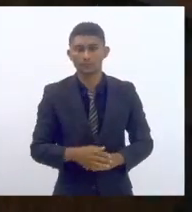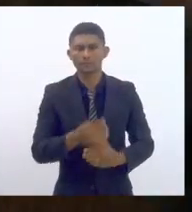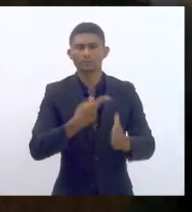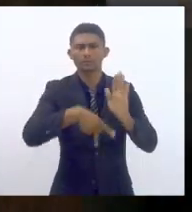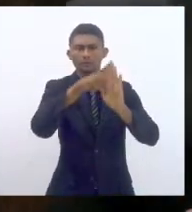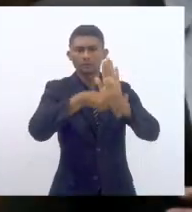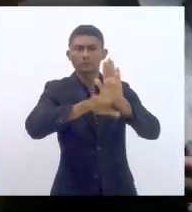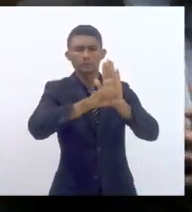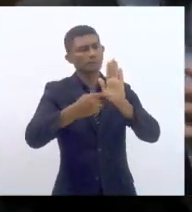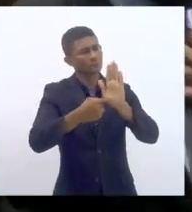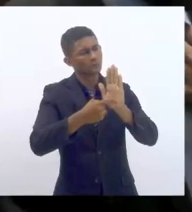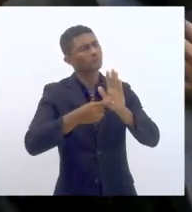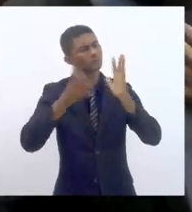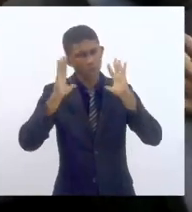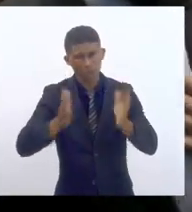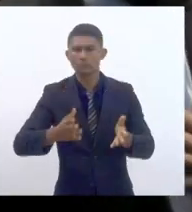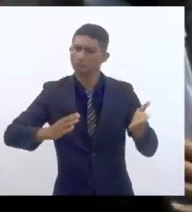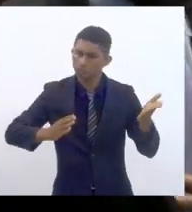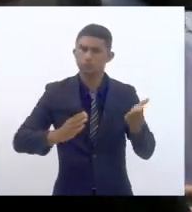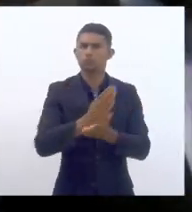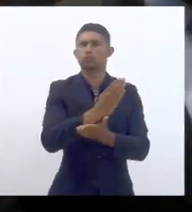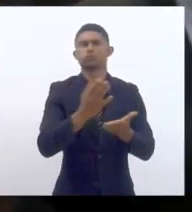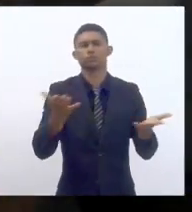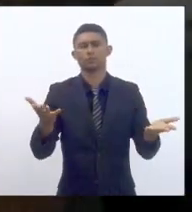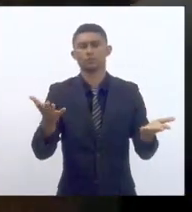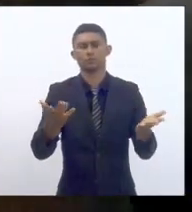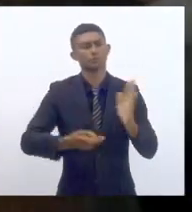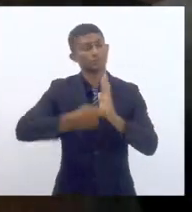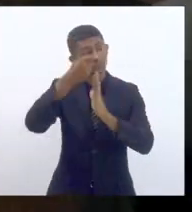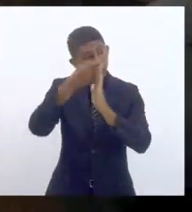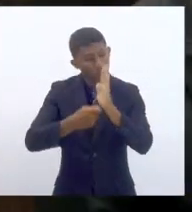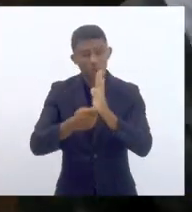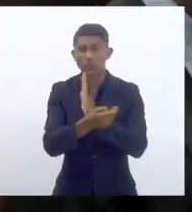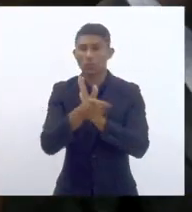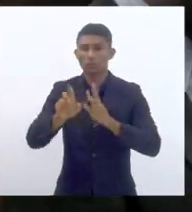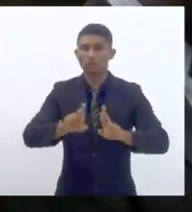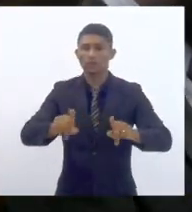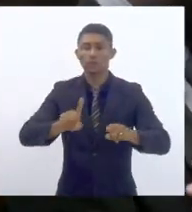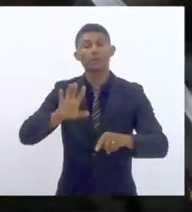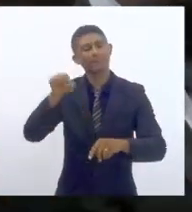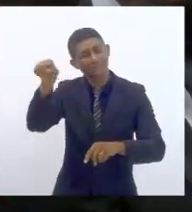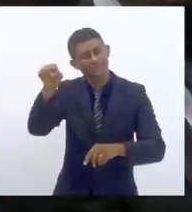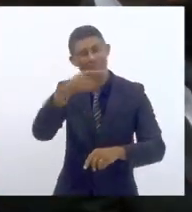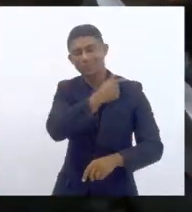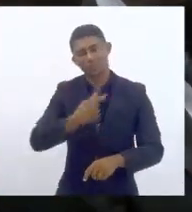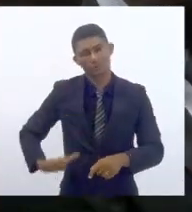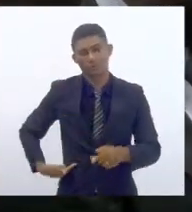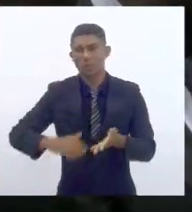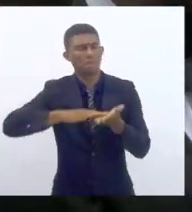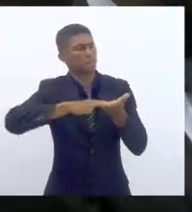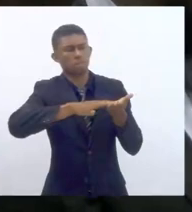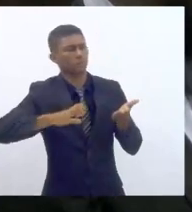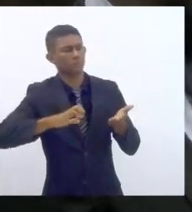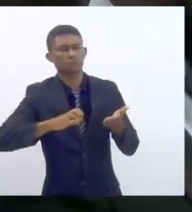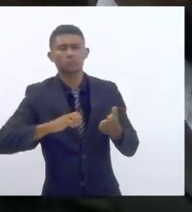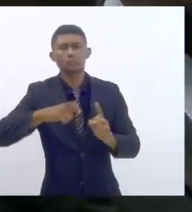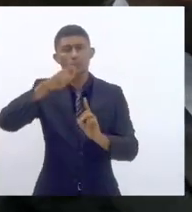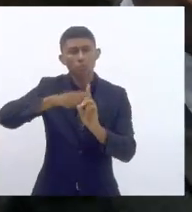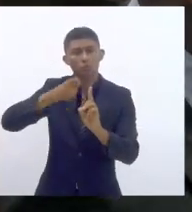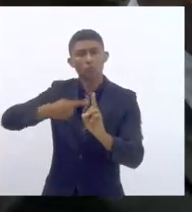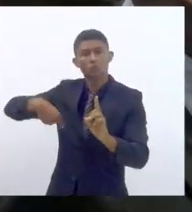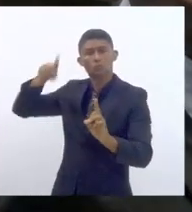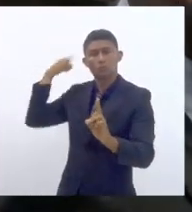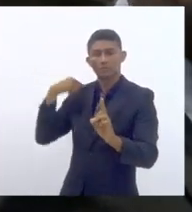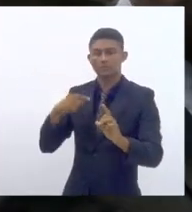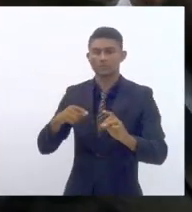projeto foi aprovado com outra redação, foi vetado há um mês atrás, na reunião